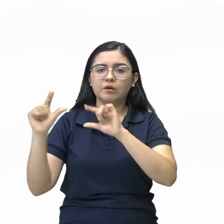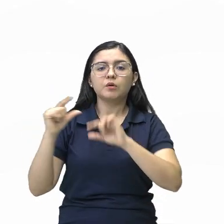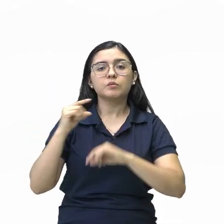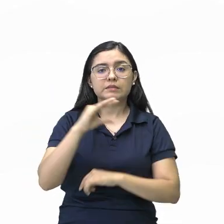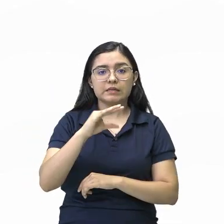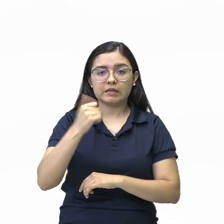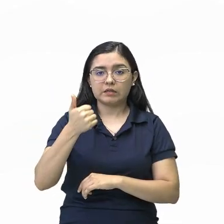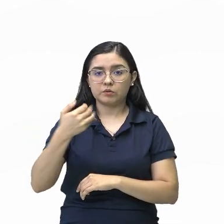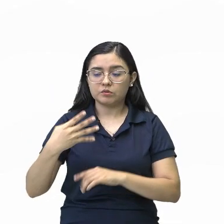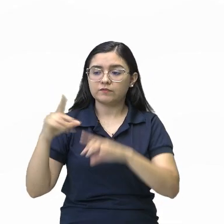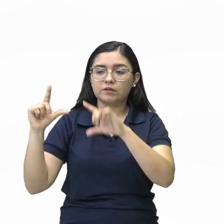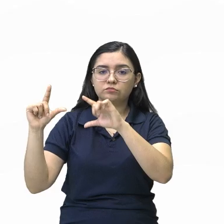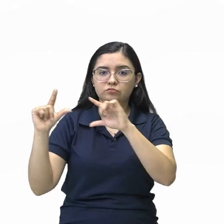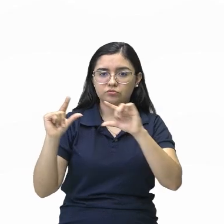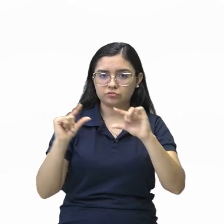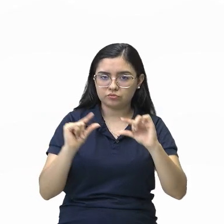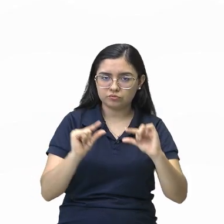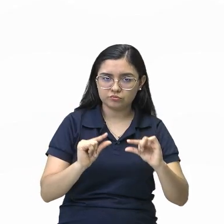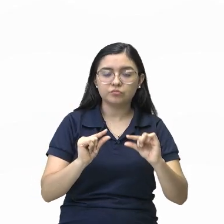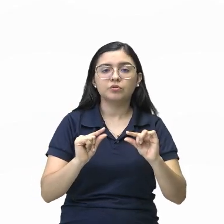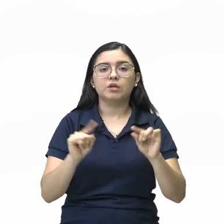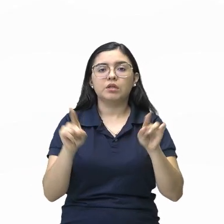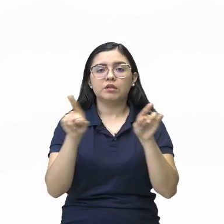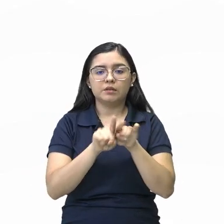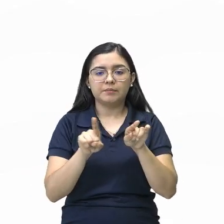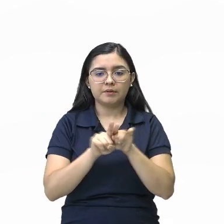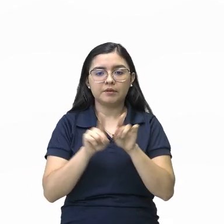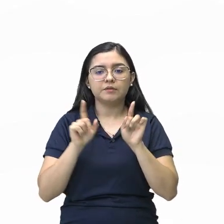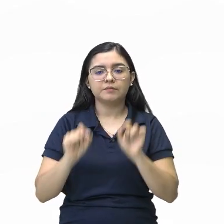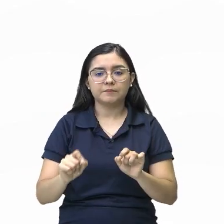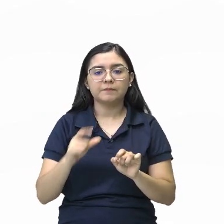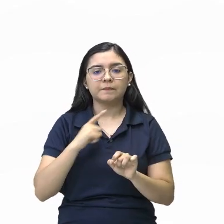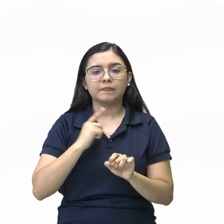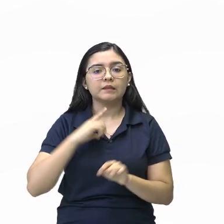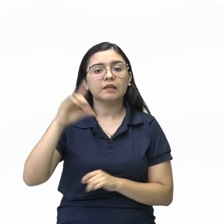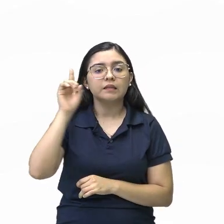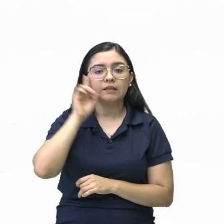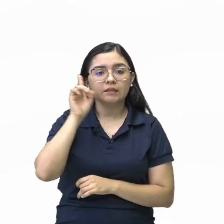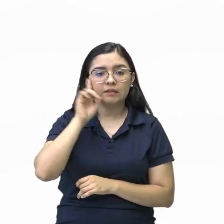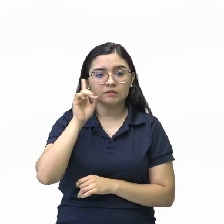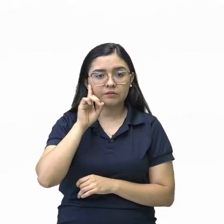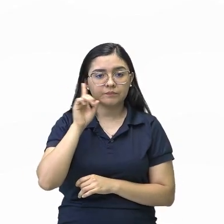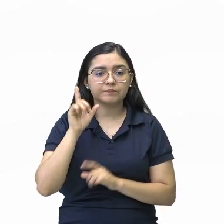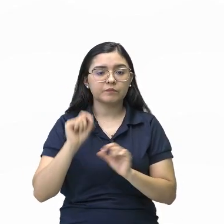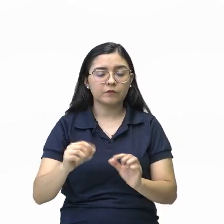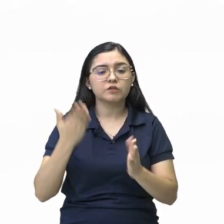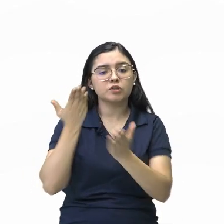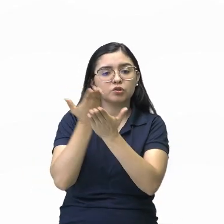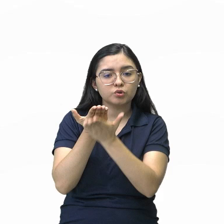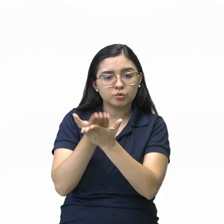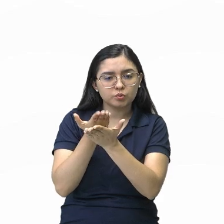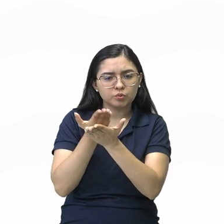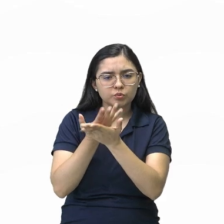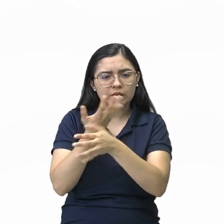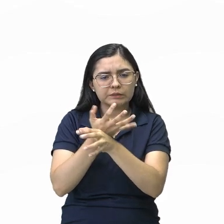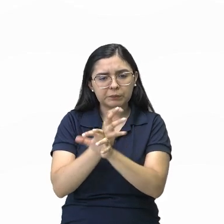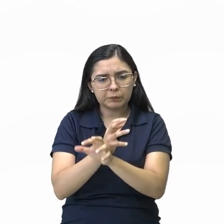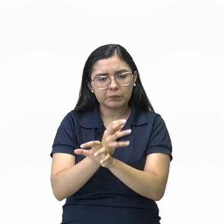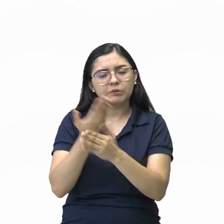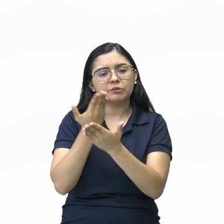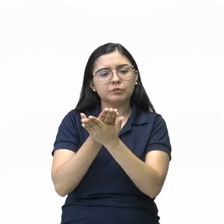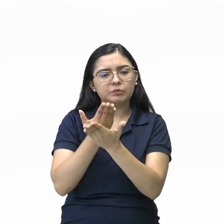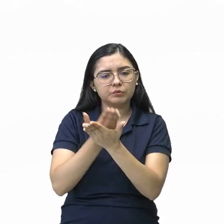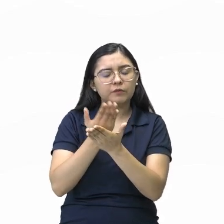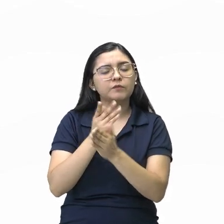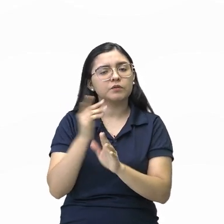a quantidade de carbono 14, e na datação quando você faz o estudo aí do fóssil, você